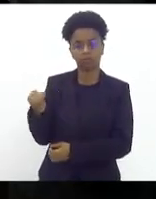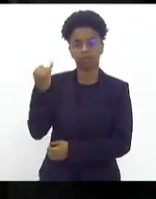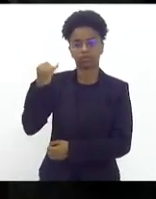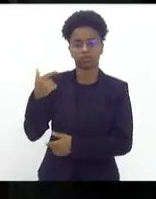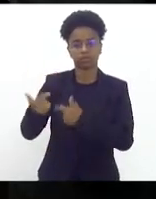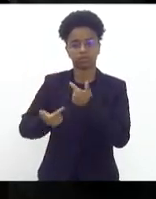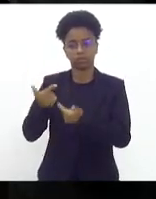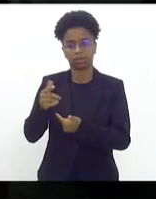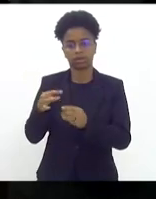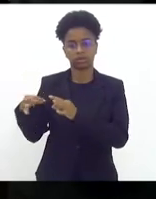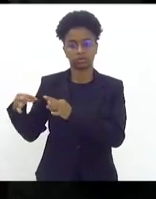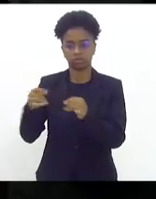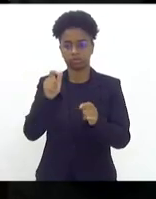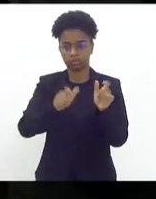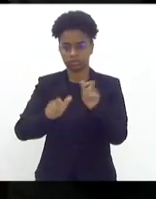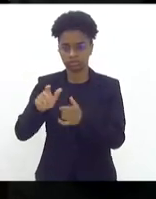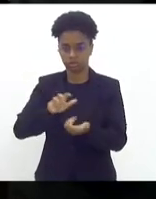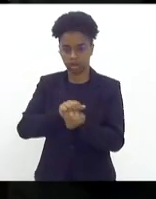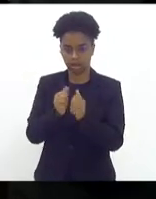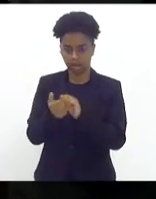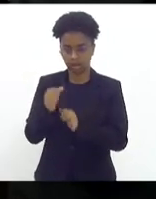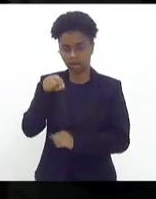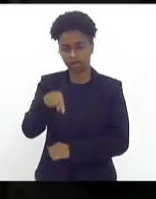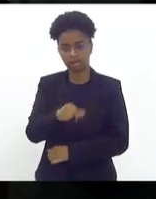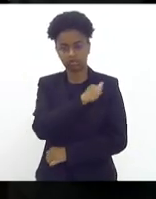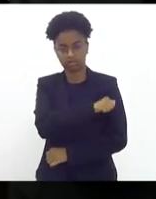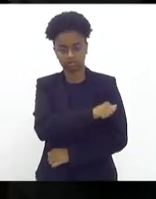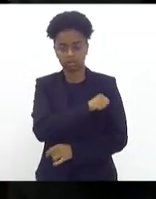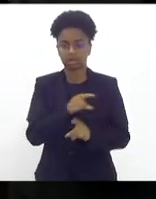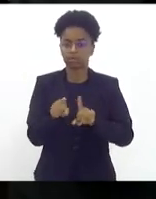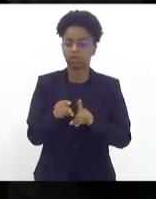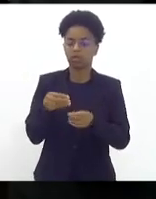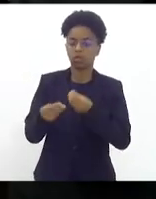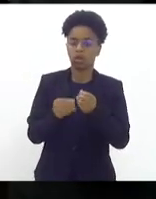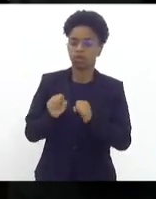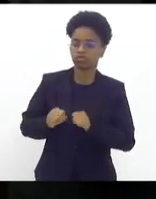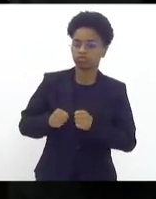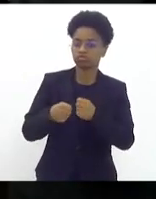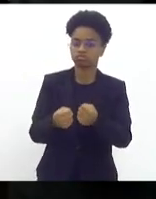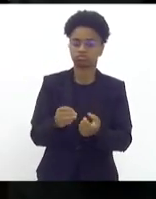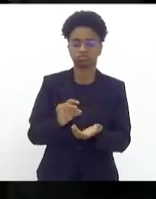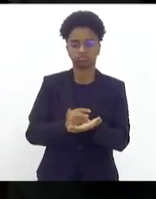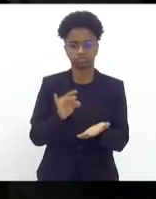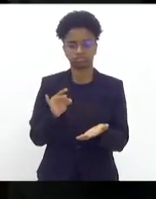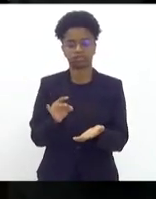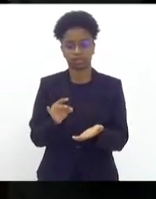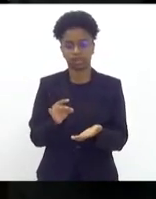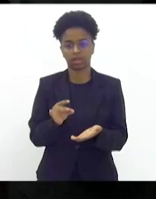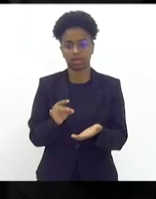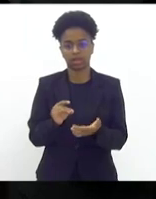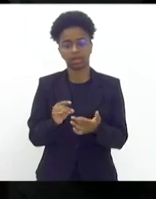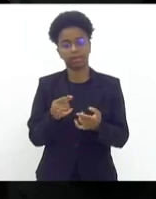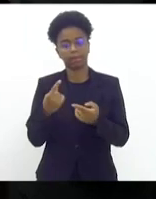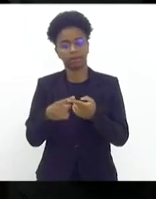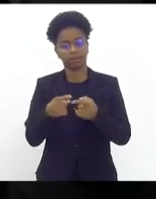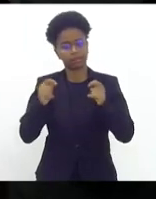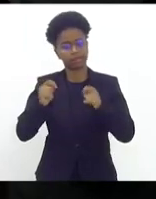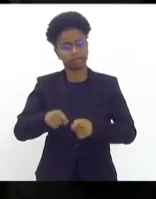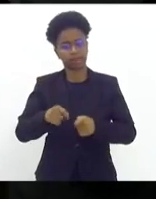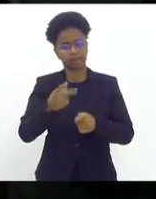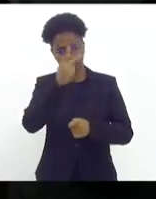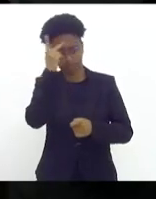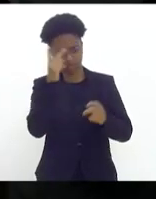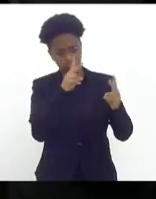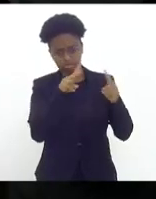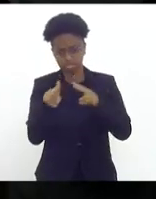e artesãs do nosso Estado, não é, e do esforço que eles fazem justamente para que sejam